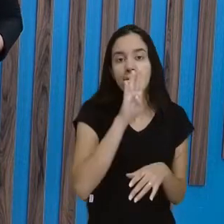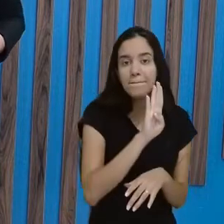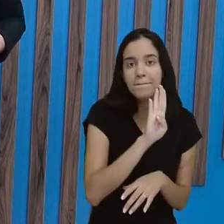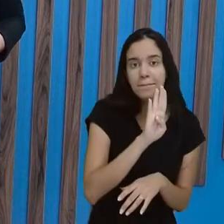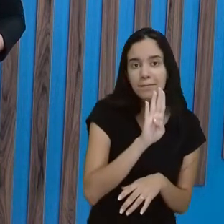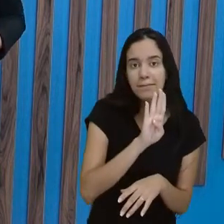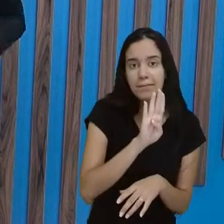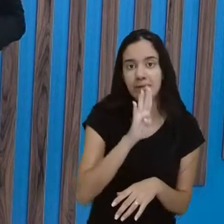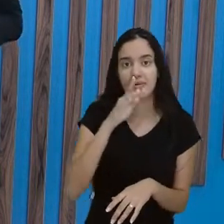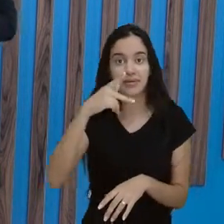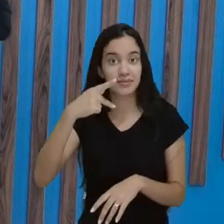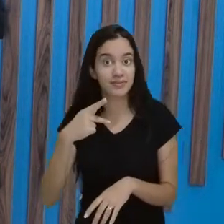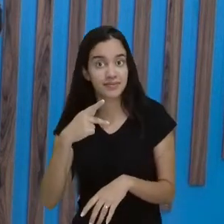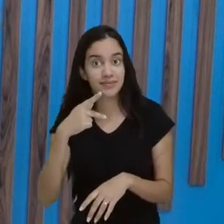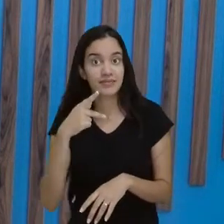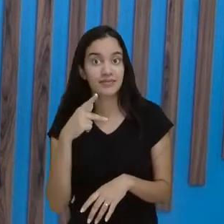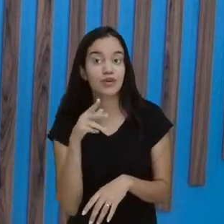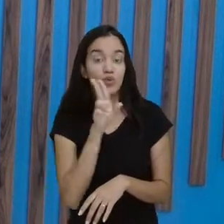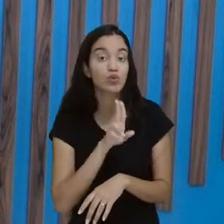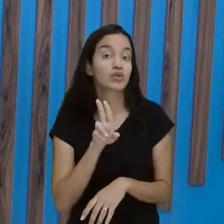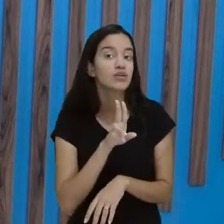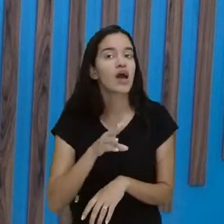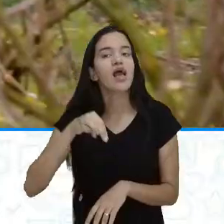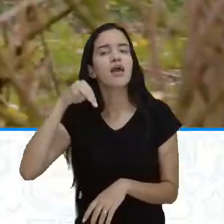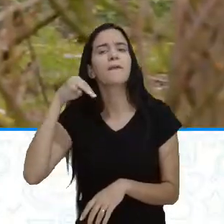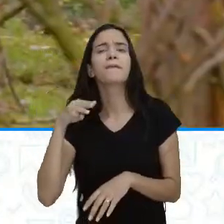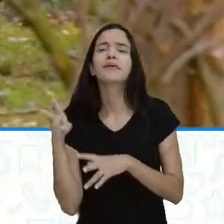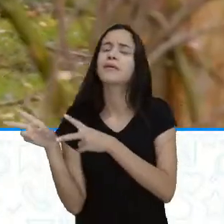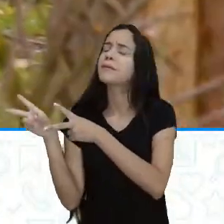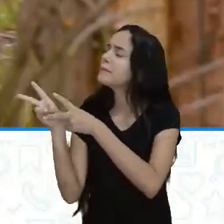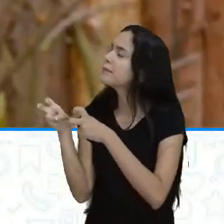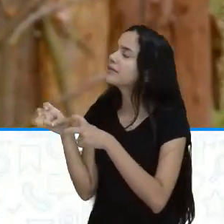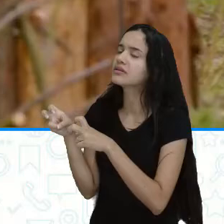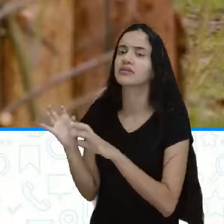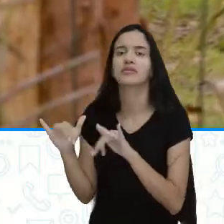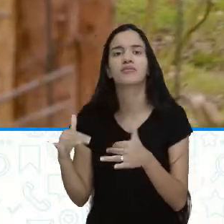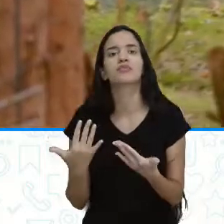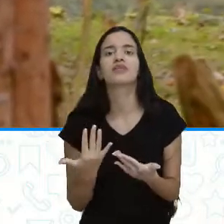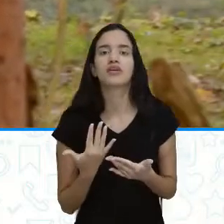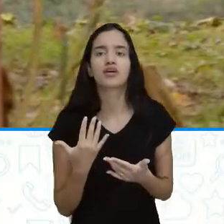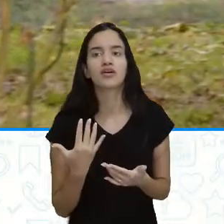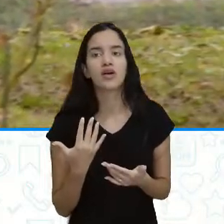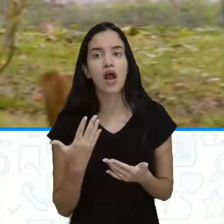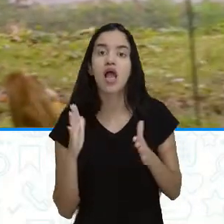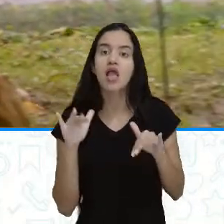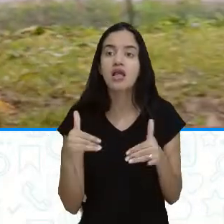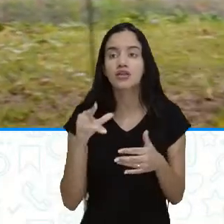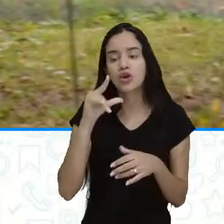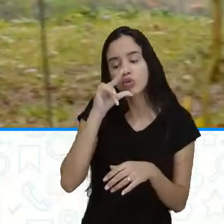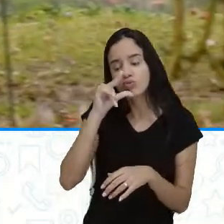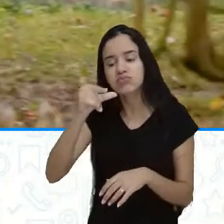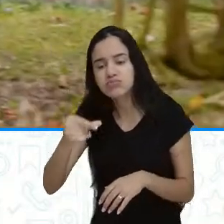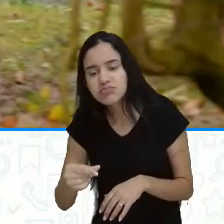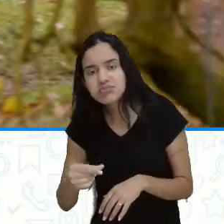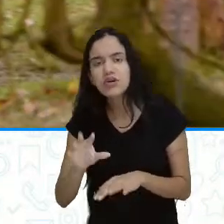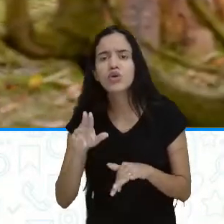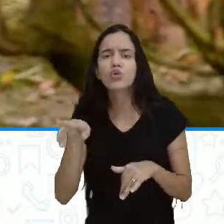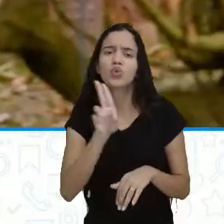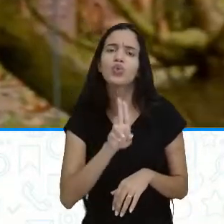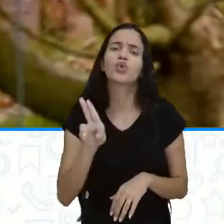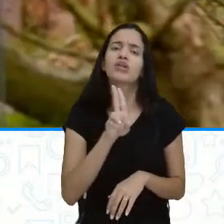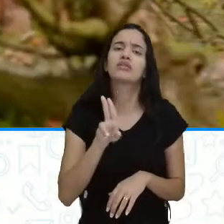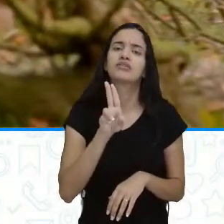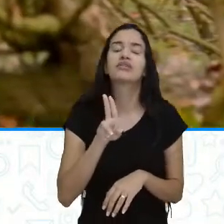só M, tá bom? Observe esses animais aí. Anta. Então, utilizamos N. Por que